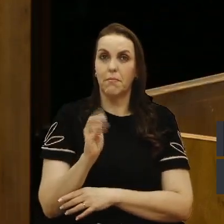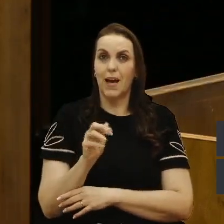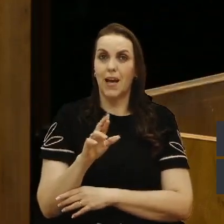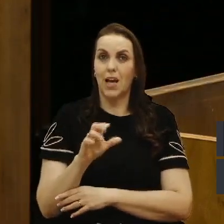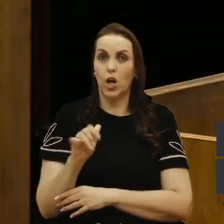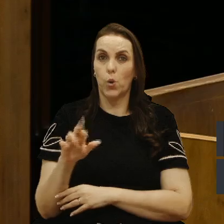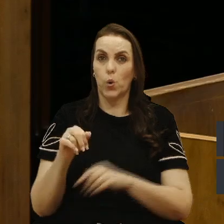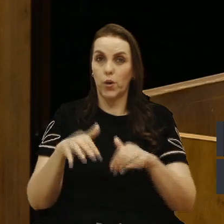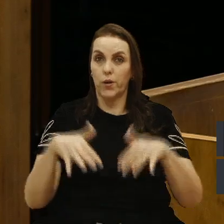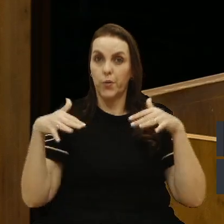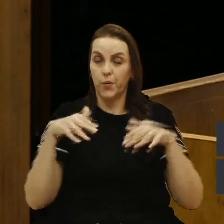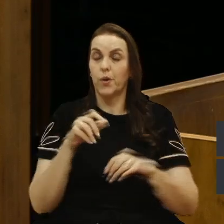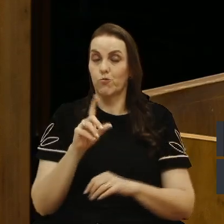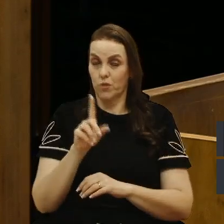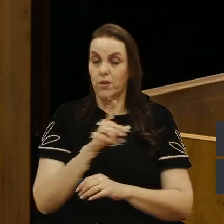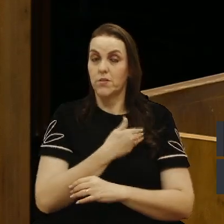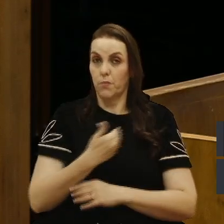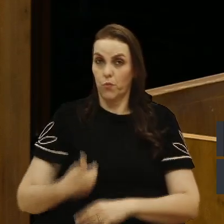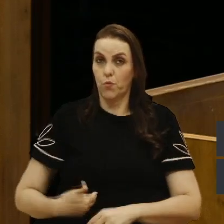Janeiro